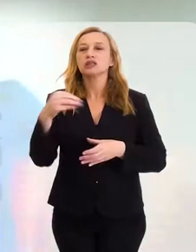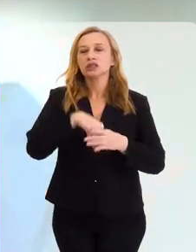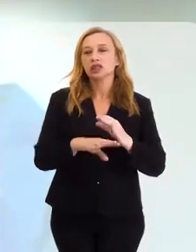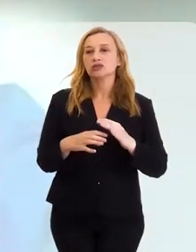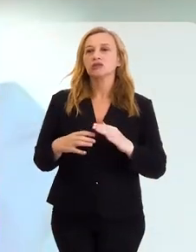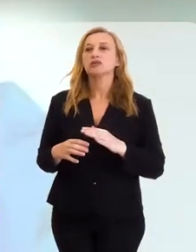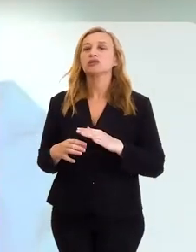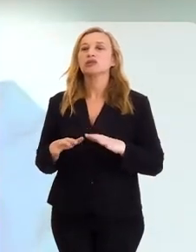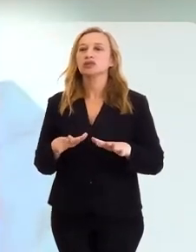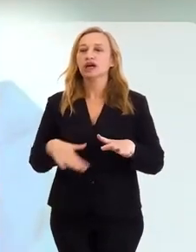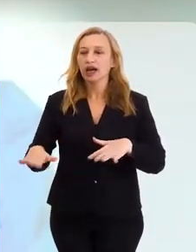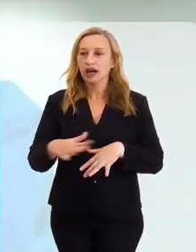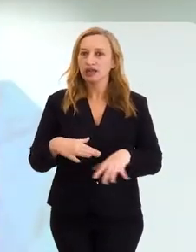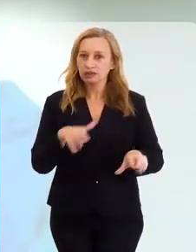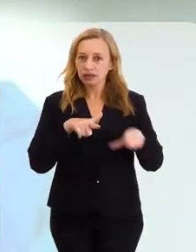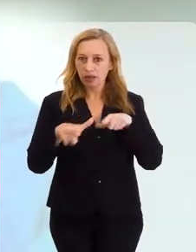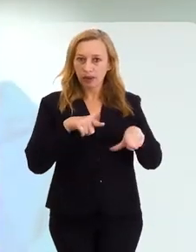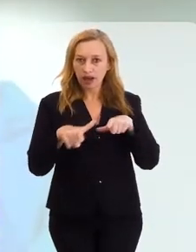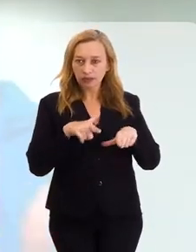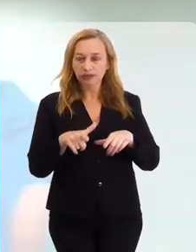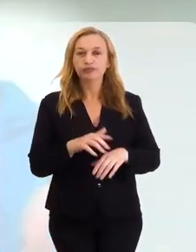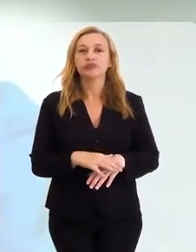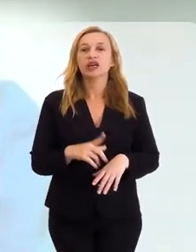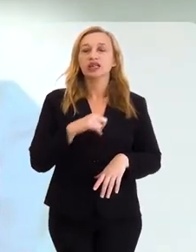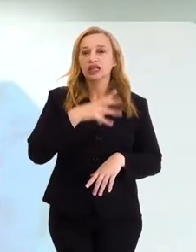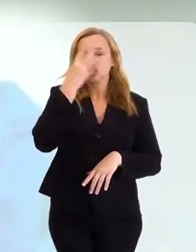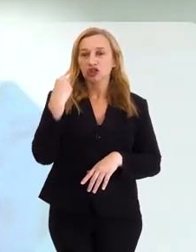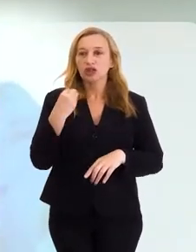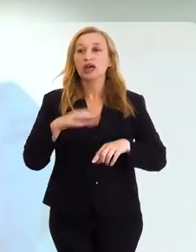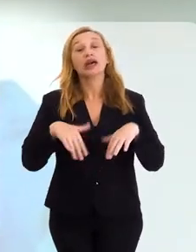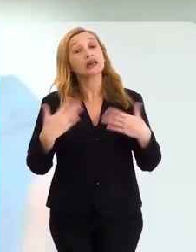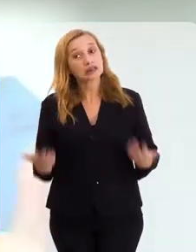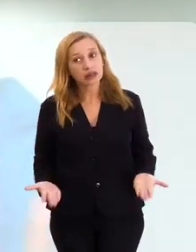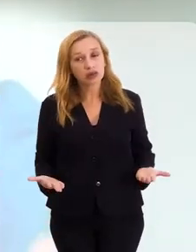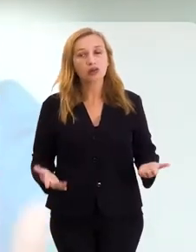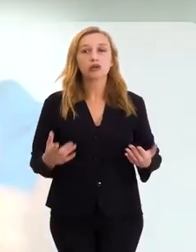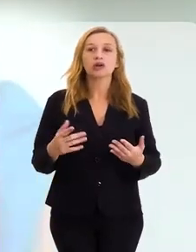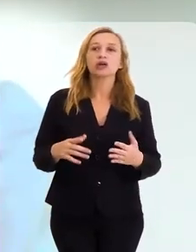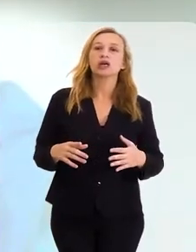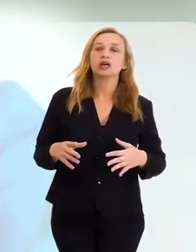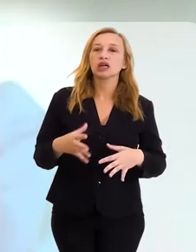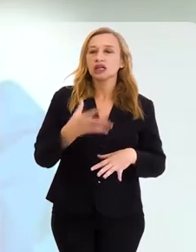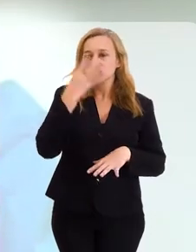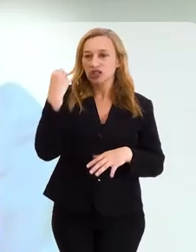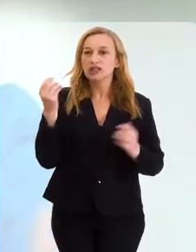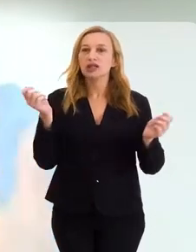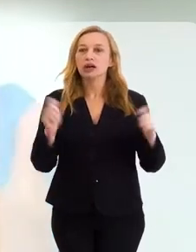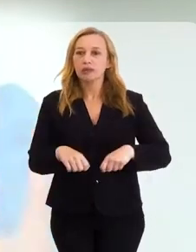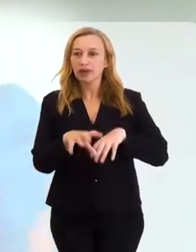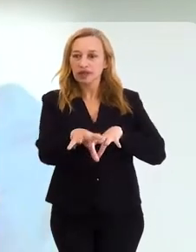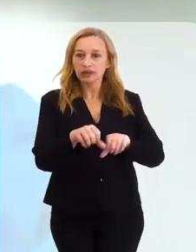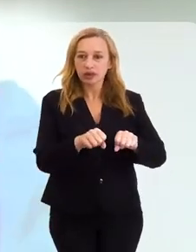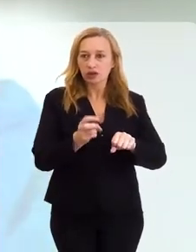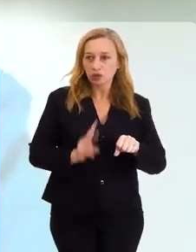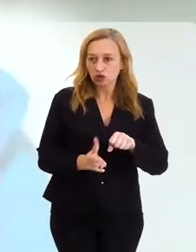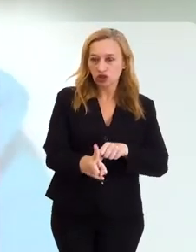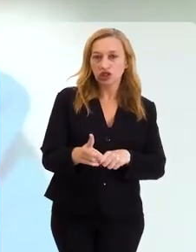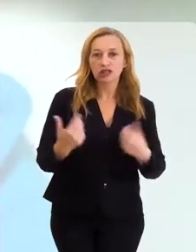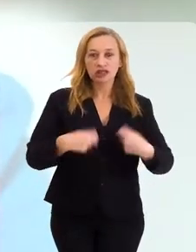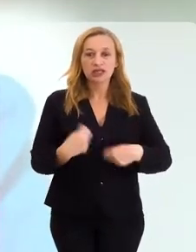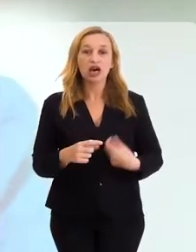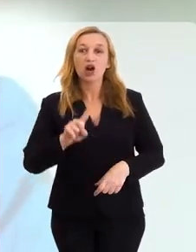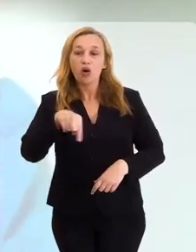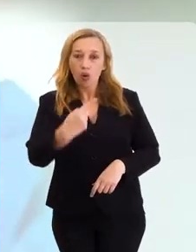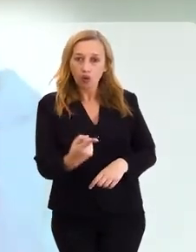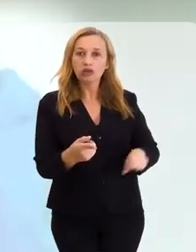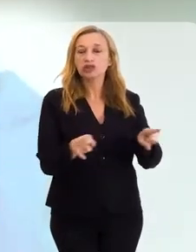carreira ou dentro daquela organização de trabalho. Ser esquecido, né? Então, e ele também se esquecer dessa capacitação